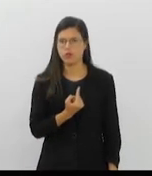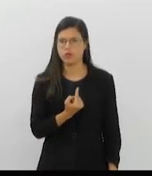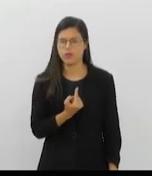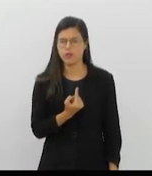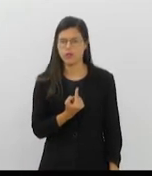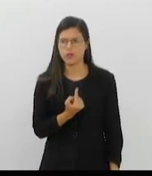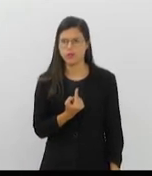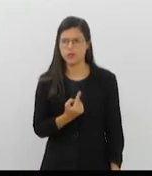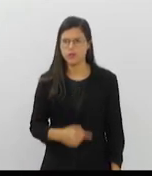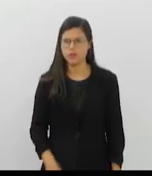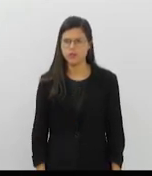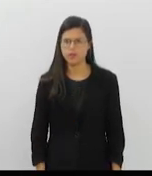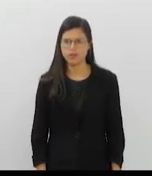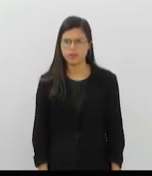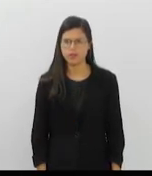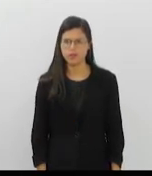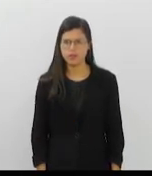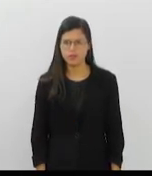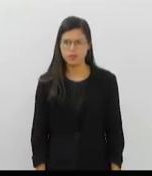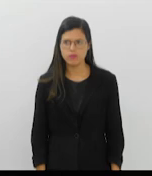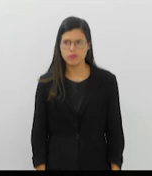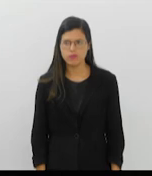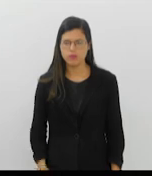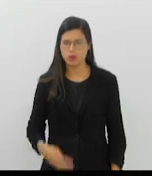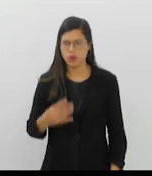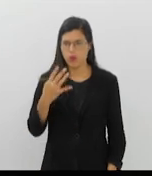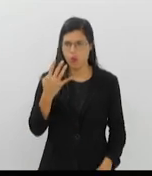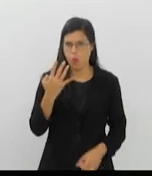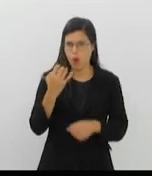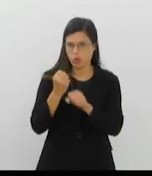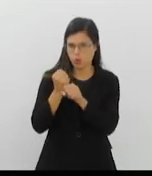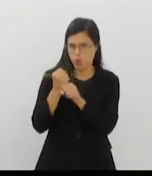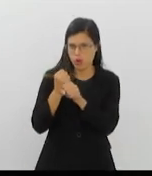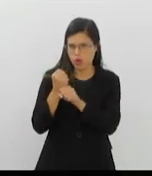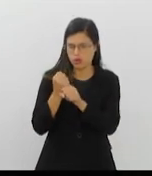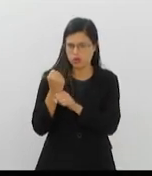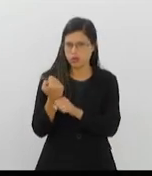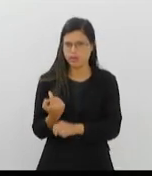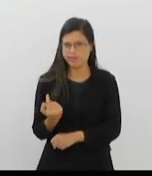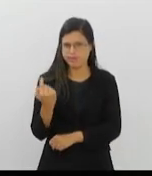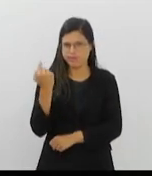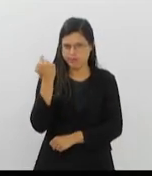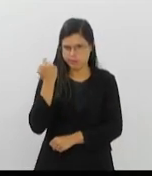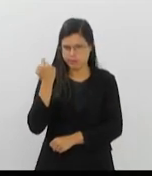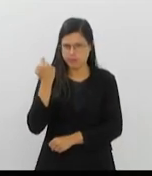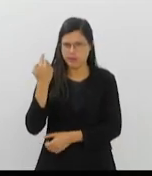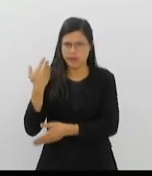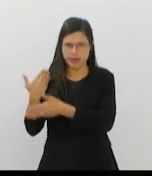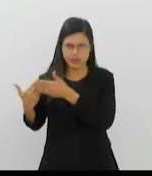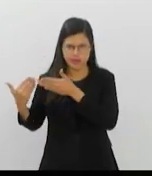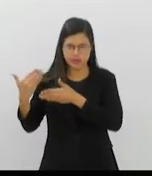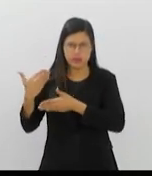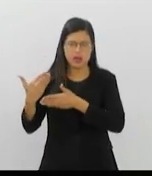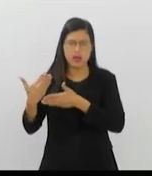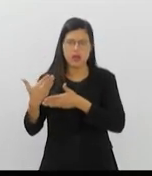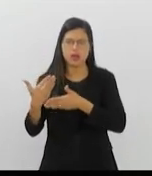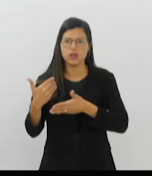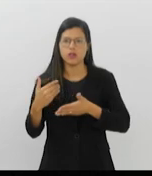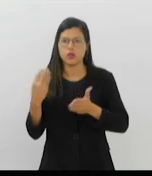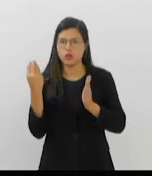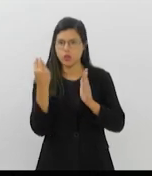exatamente a 4 anos atrás dispusemos em